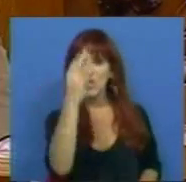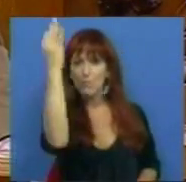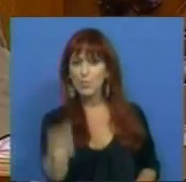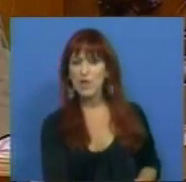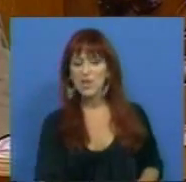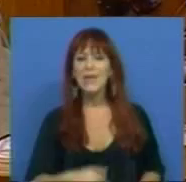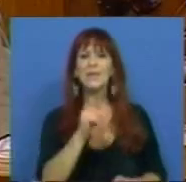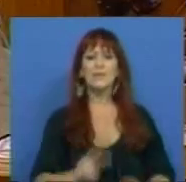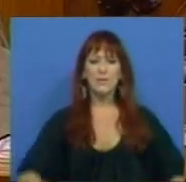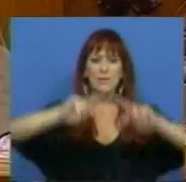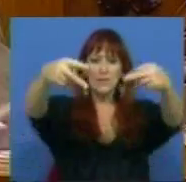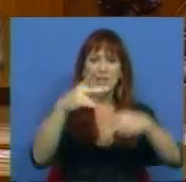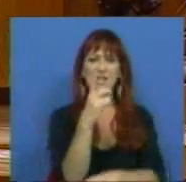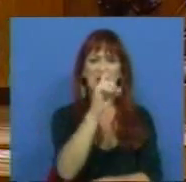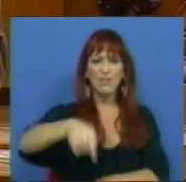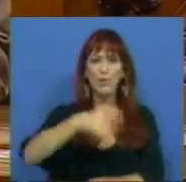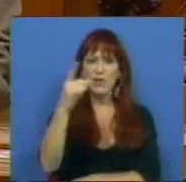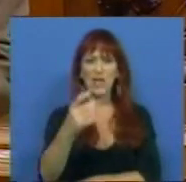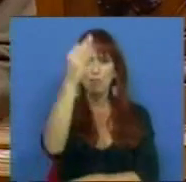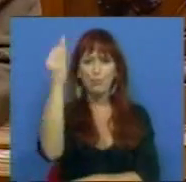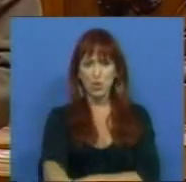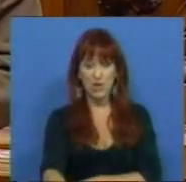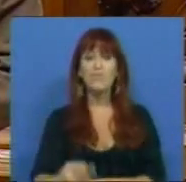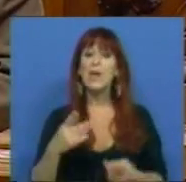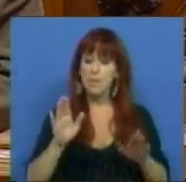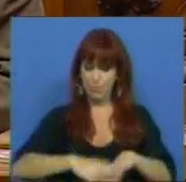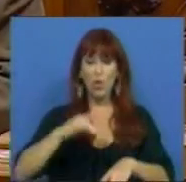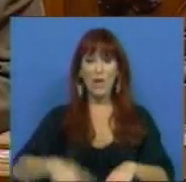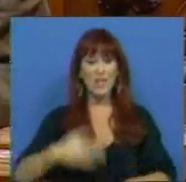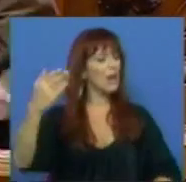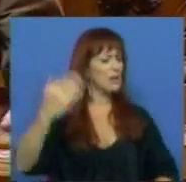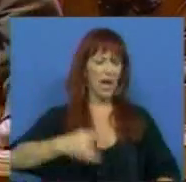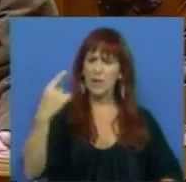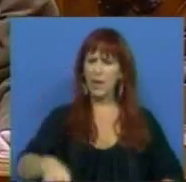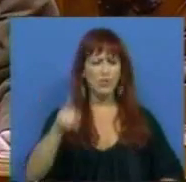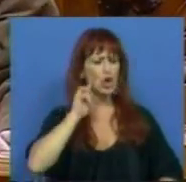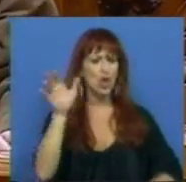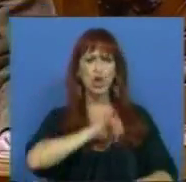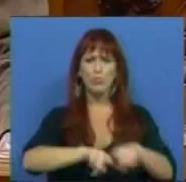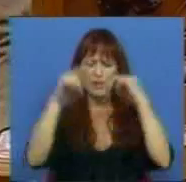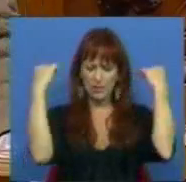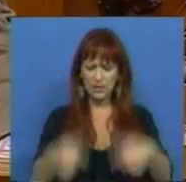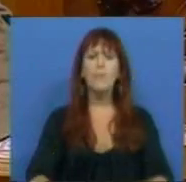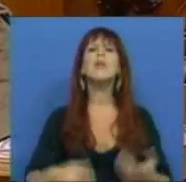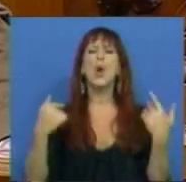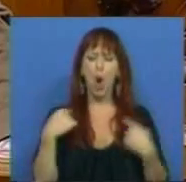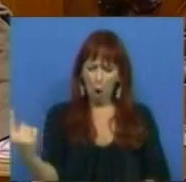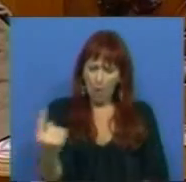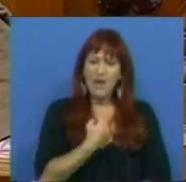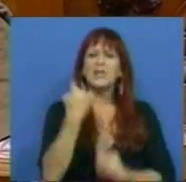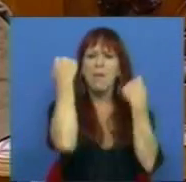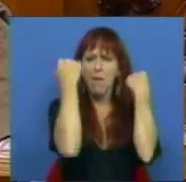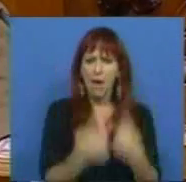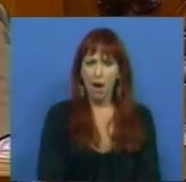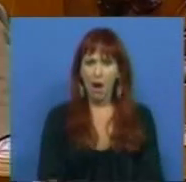4,6% para 6,6%. Temos, por isso, o direito, senhoras e senhores deputados, e temos mesmo a